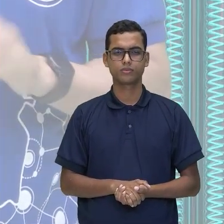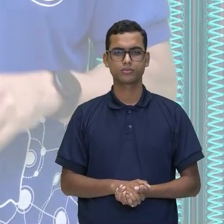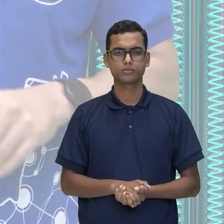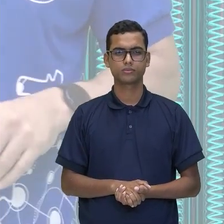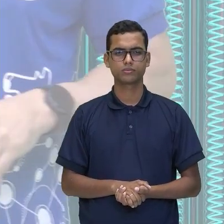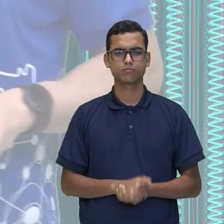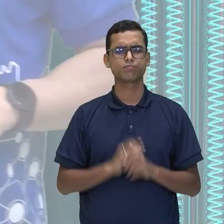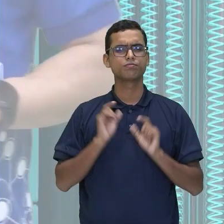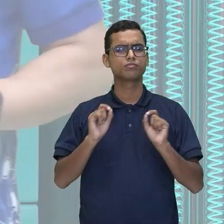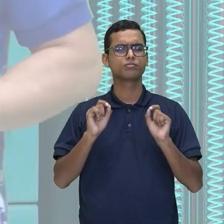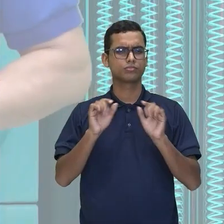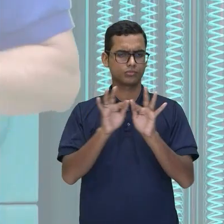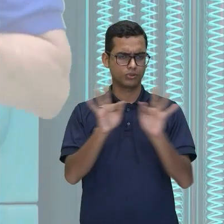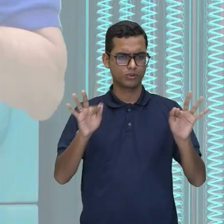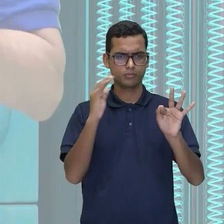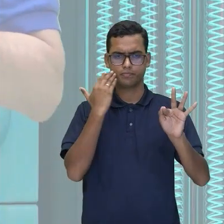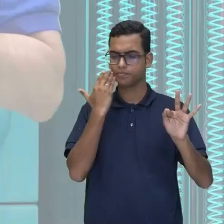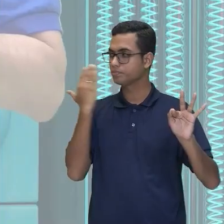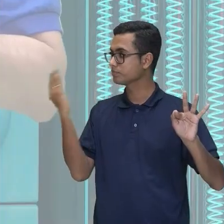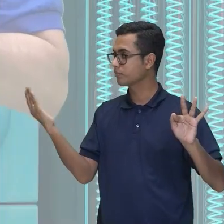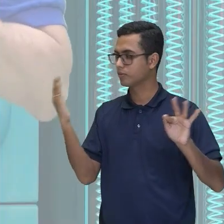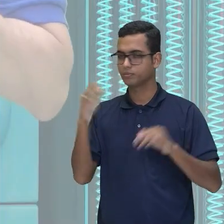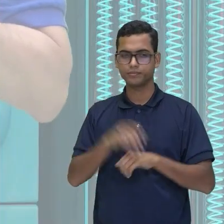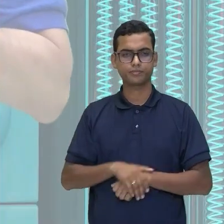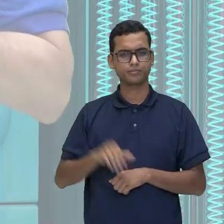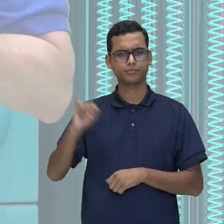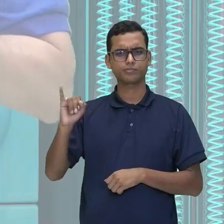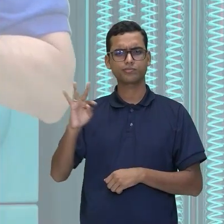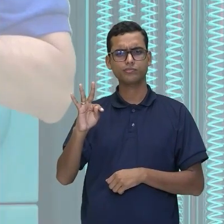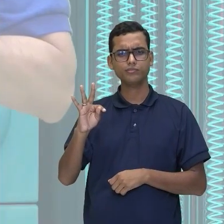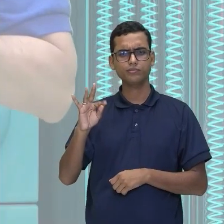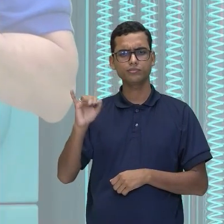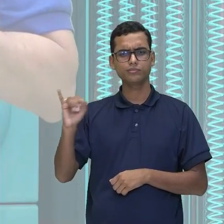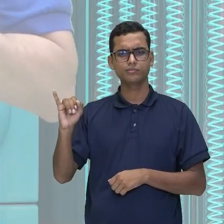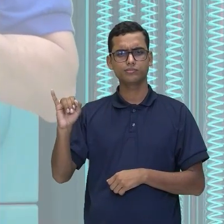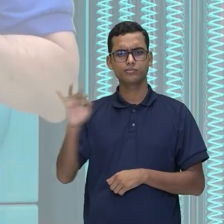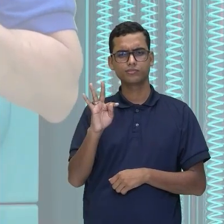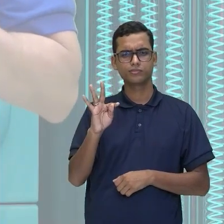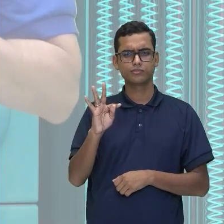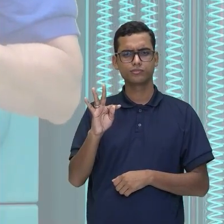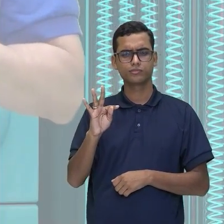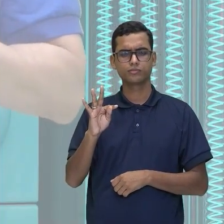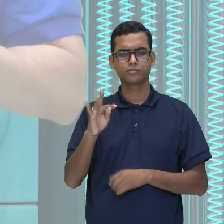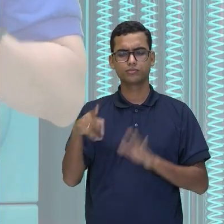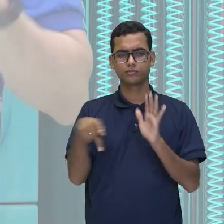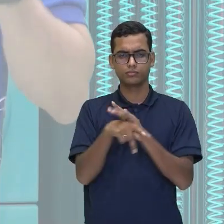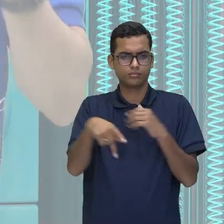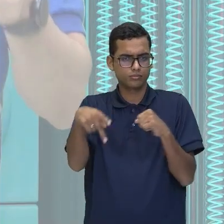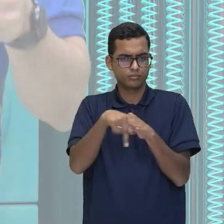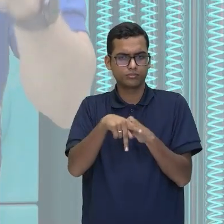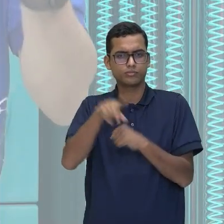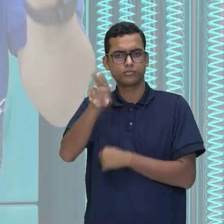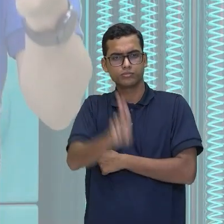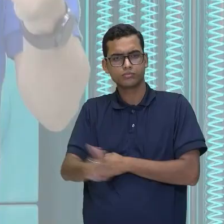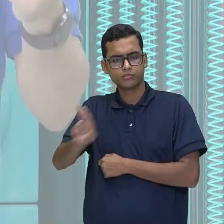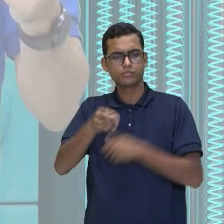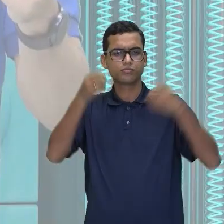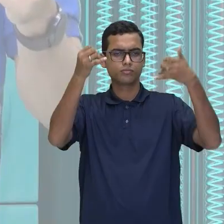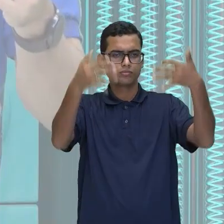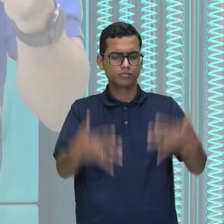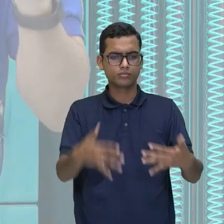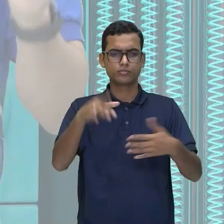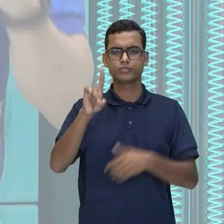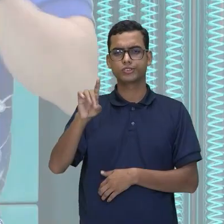está escrito aqui? Pode, ó, it eu utilizo, é um pronome que eu utilizo sempre para falar dele ou